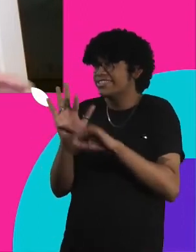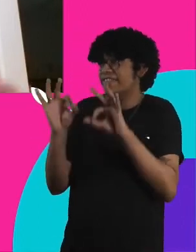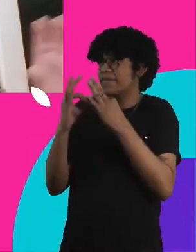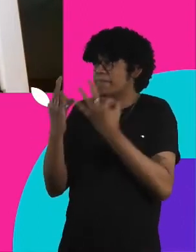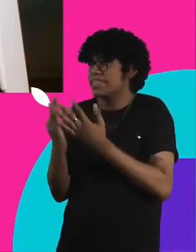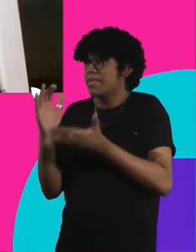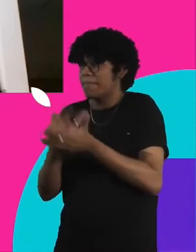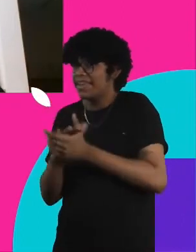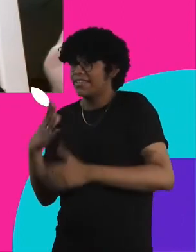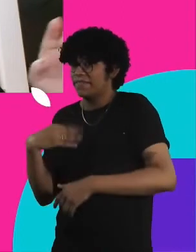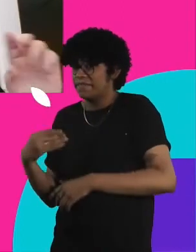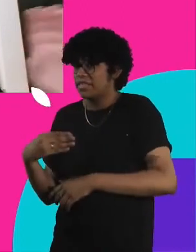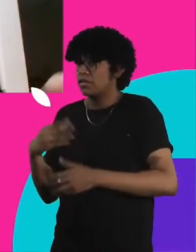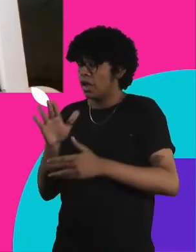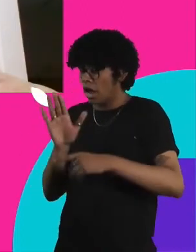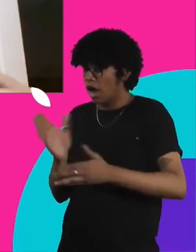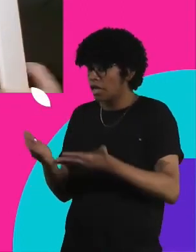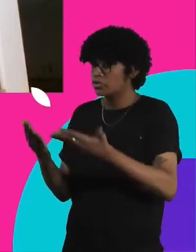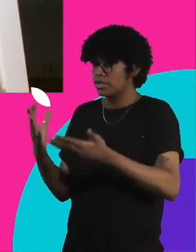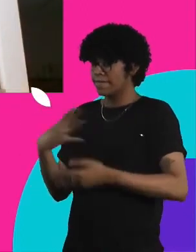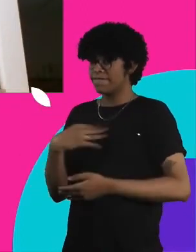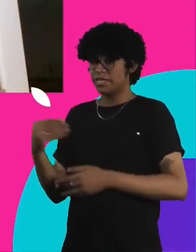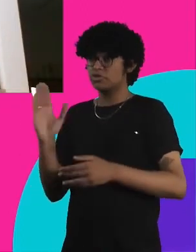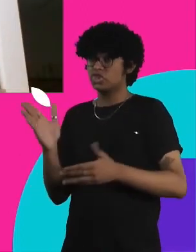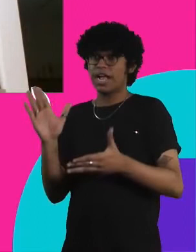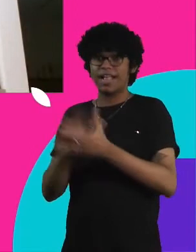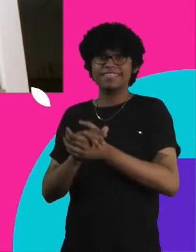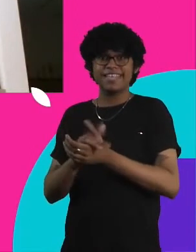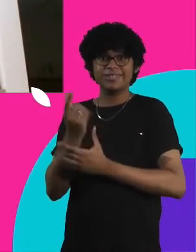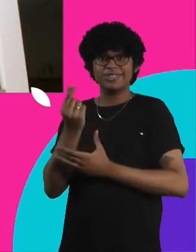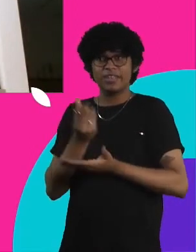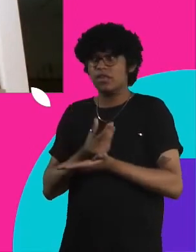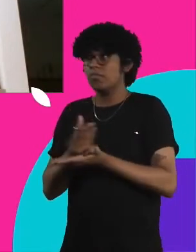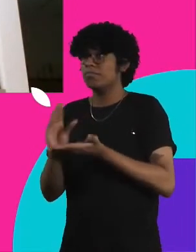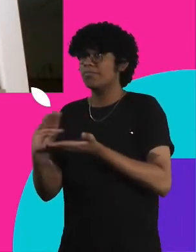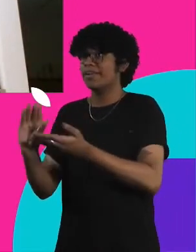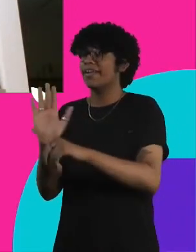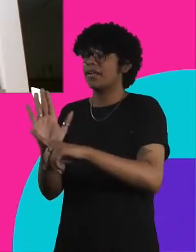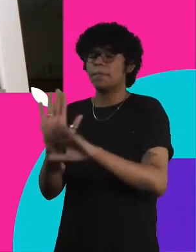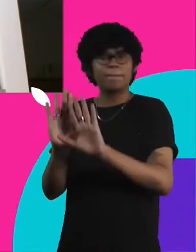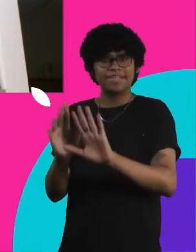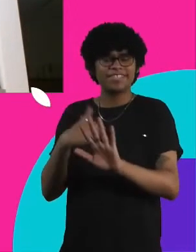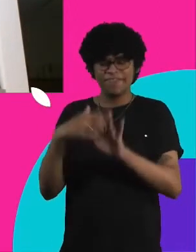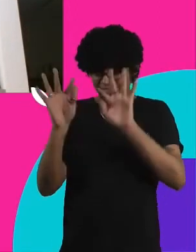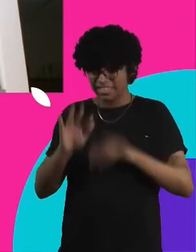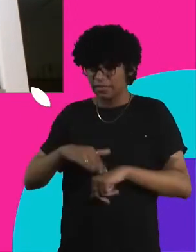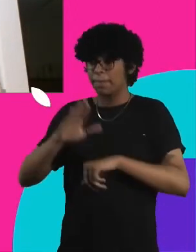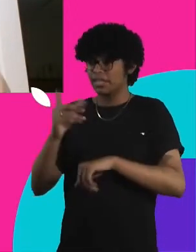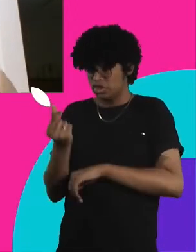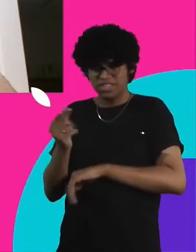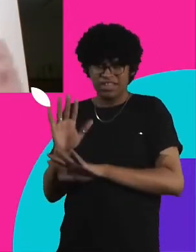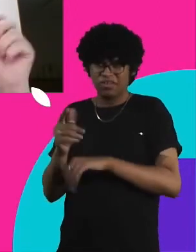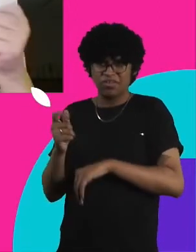meus filhos, e ajudei os meus filhos, inclusive os que são casados, com esse dinheiro. Mas ela falou, eu estou mais feliz não só com o dinheiro, ela